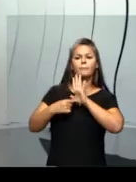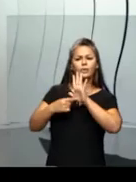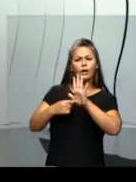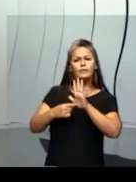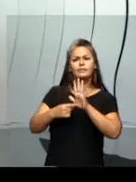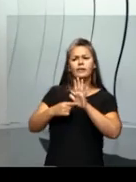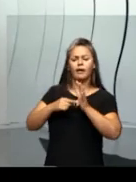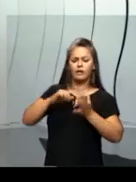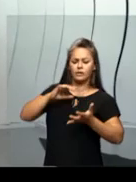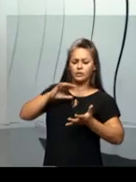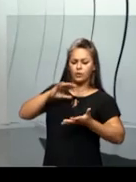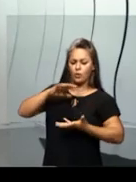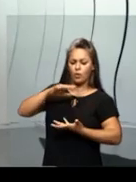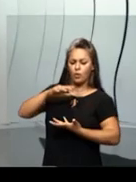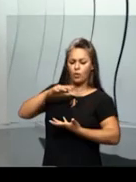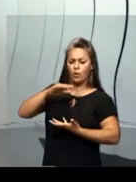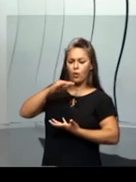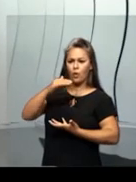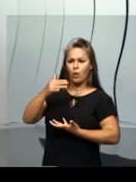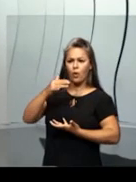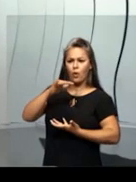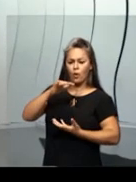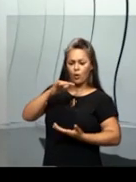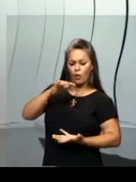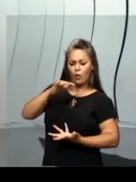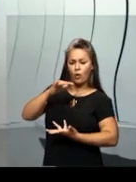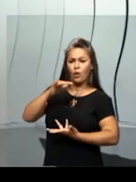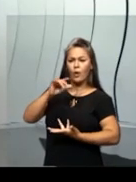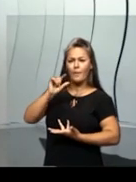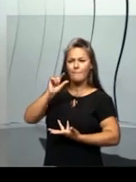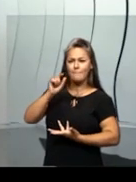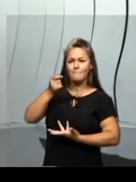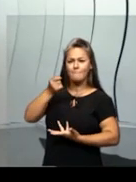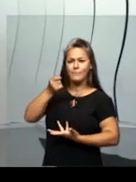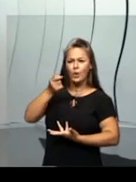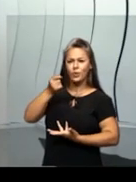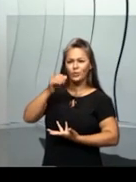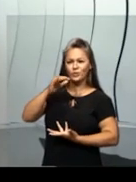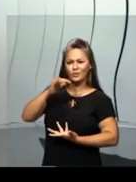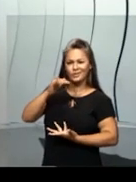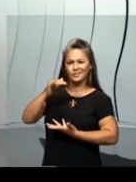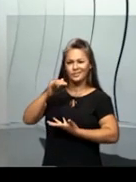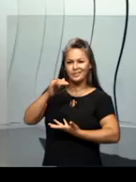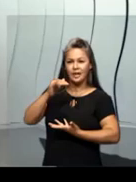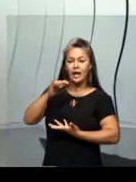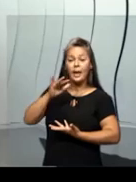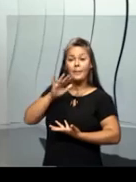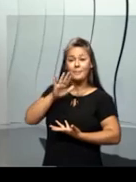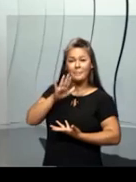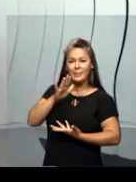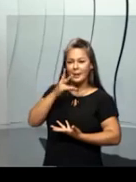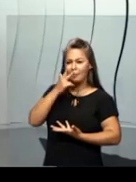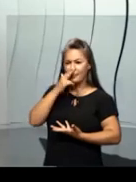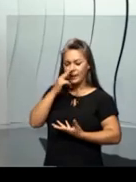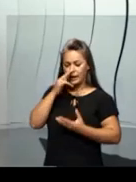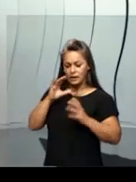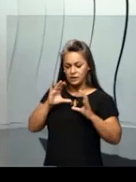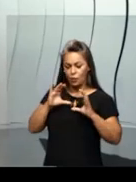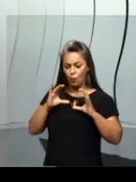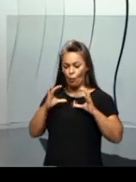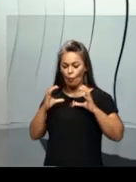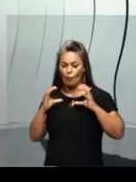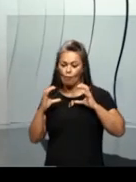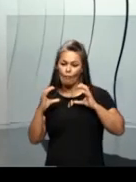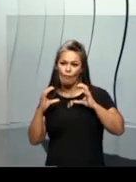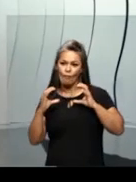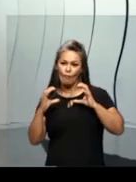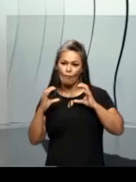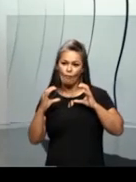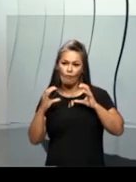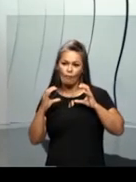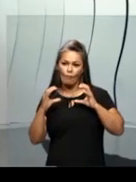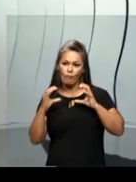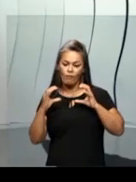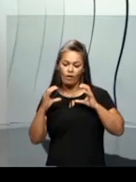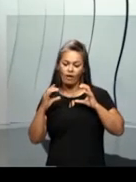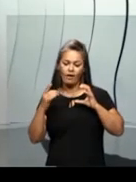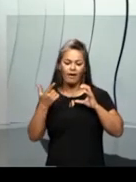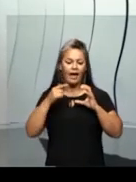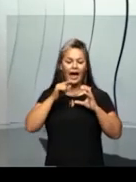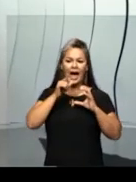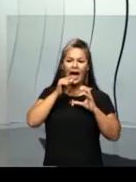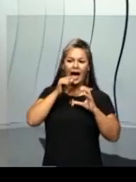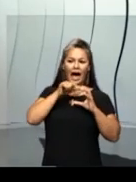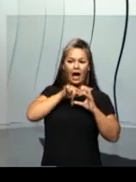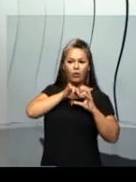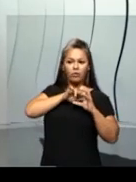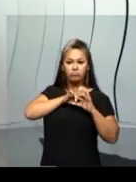pouco destacado nessa região, mas você tem um formato aí, ele é muito mais cilíndrico aqui nesse caso. Então, ou seja, você vai reparar